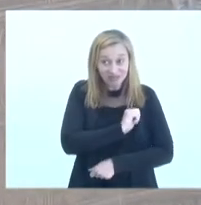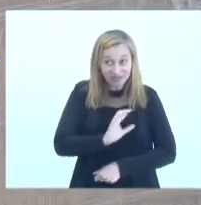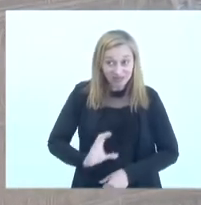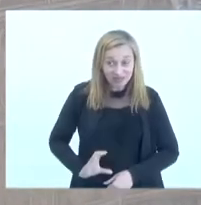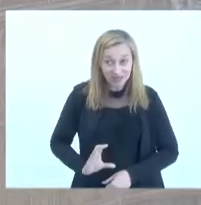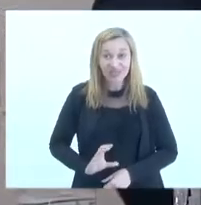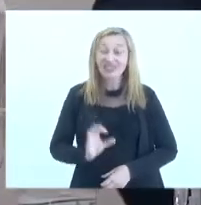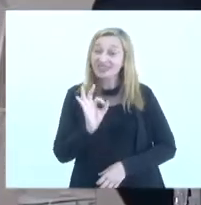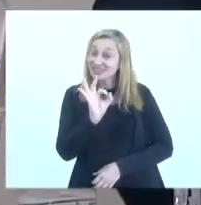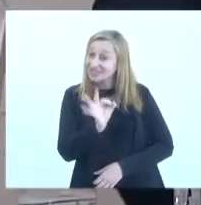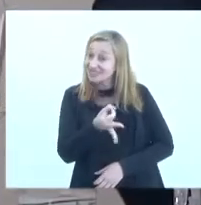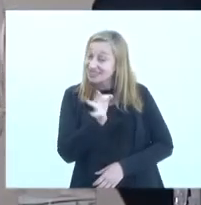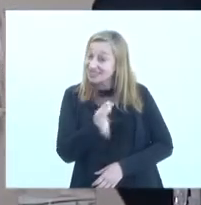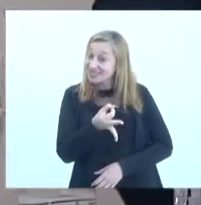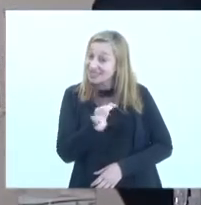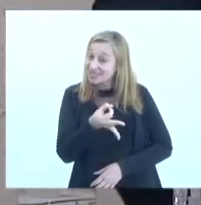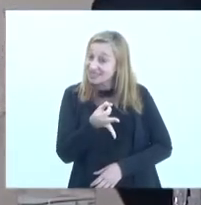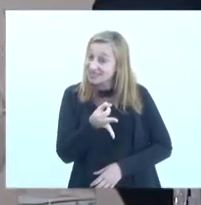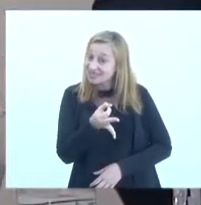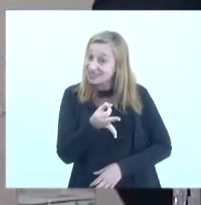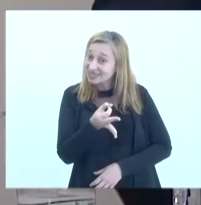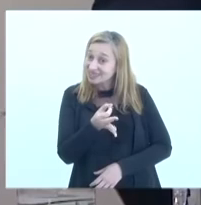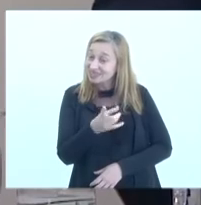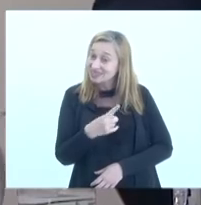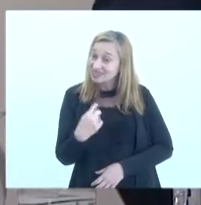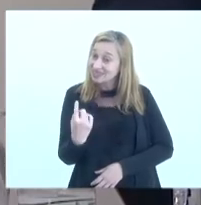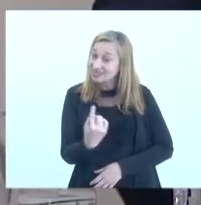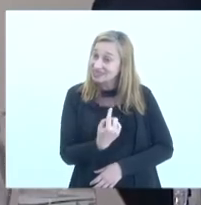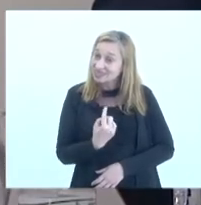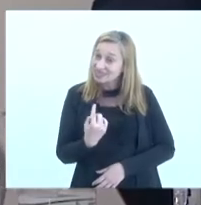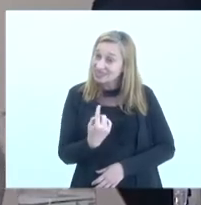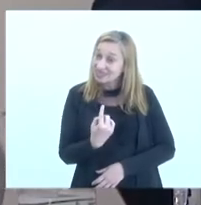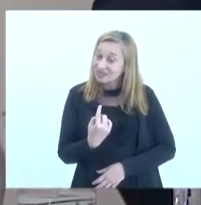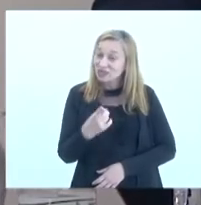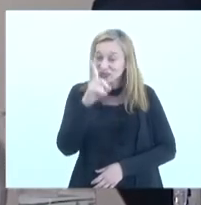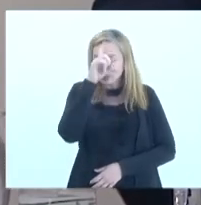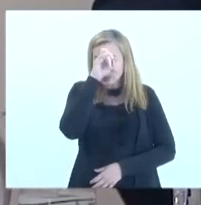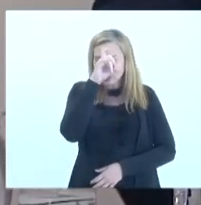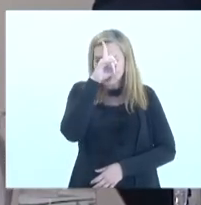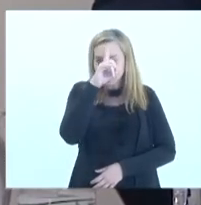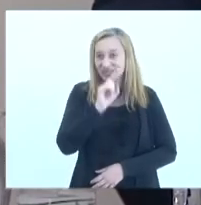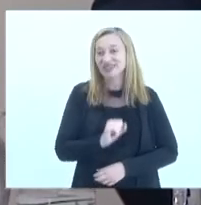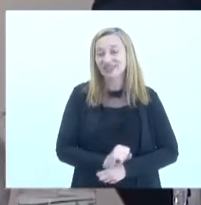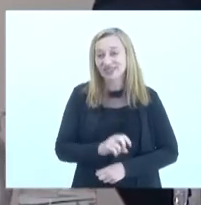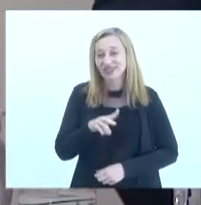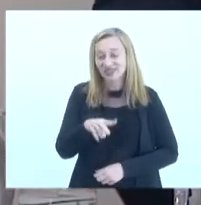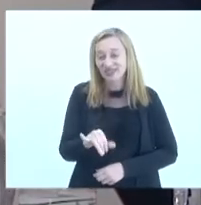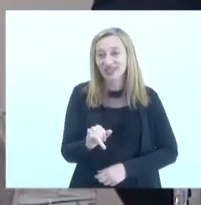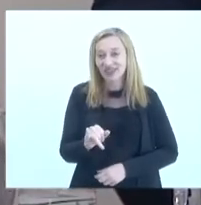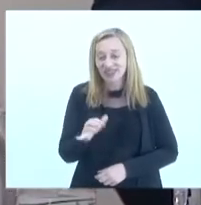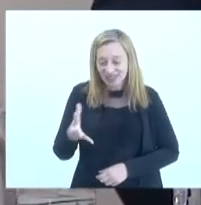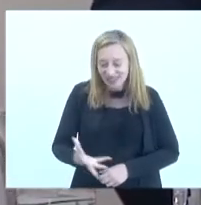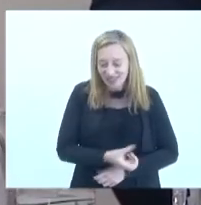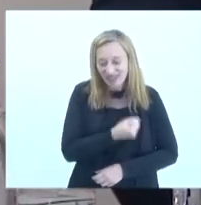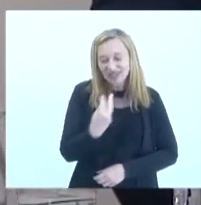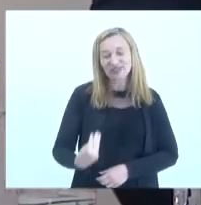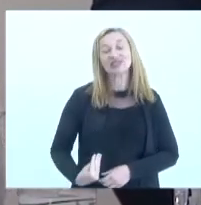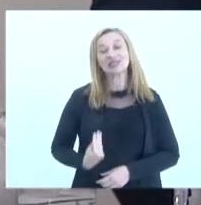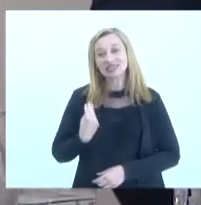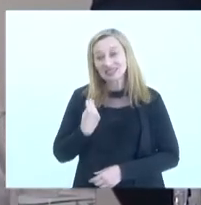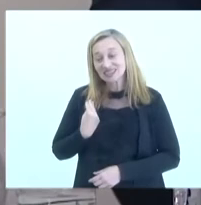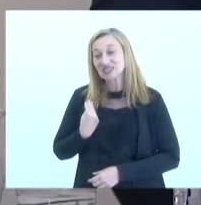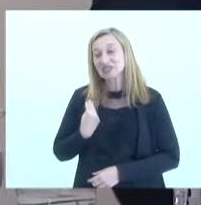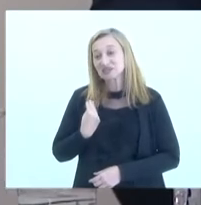E com certeza o nosso hospital vai salvar vidas. Ele